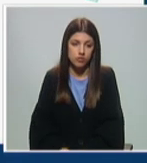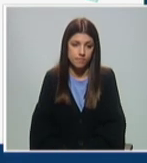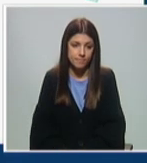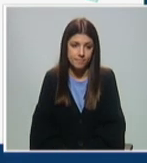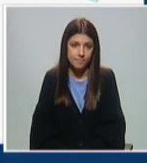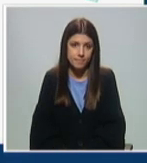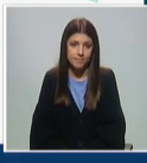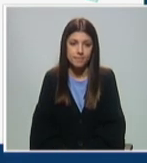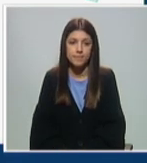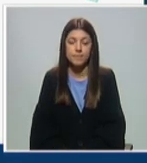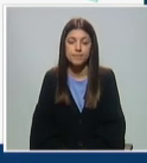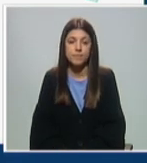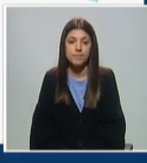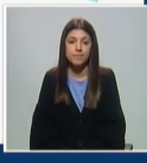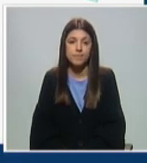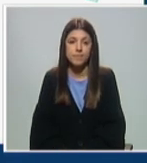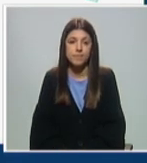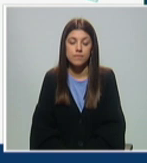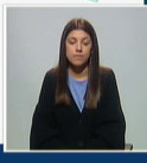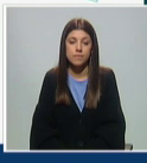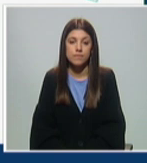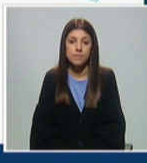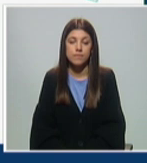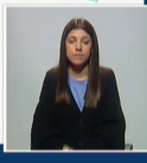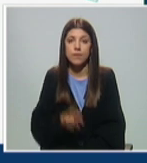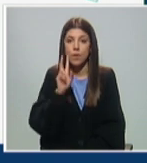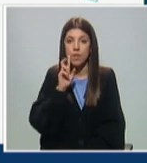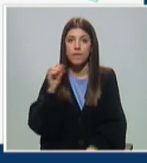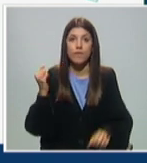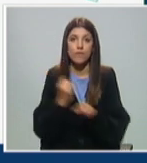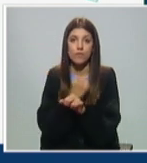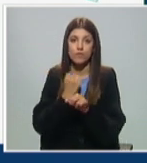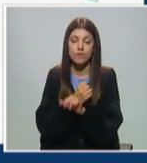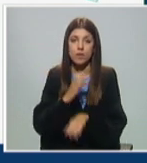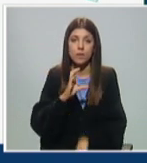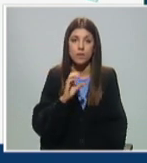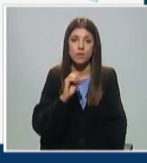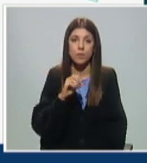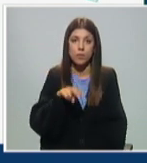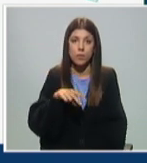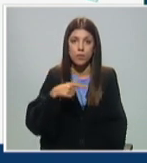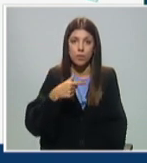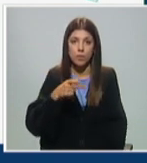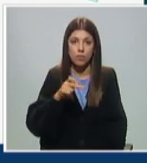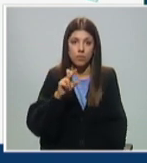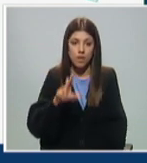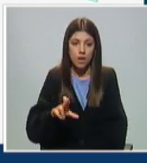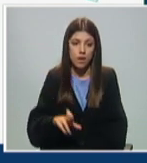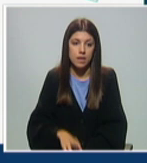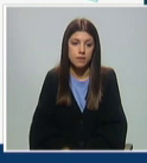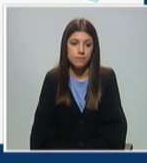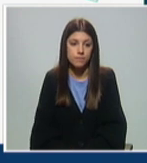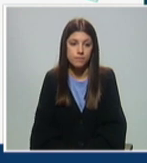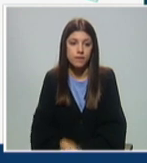Vamos trabalhar com a função contar. Queremos contar números. Neste caso,